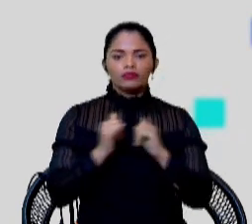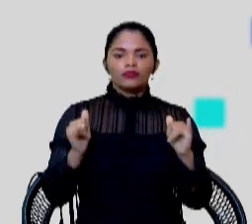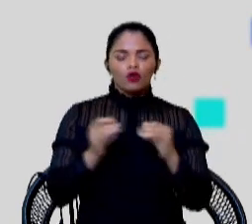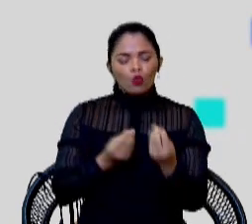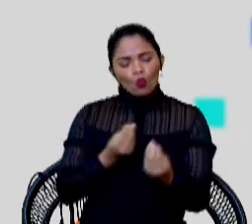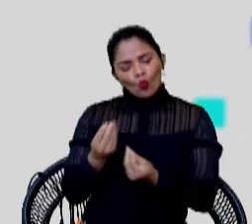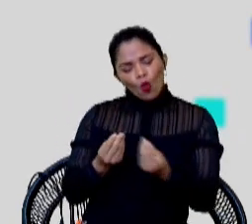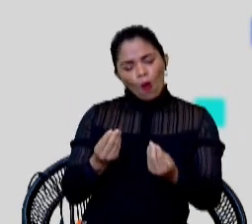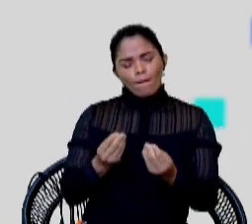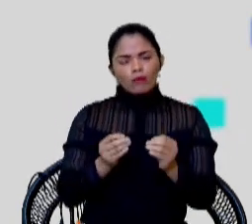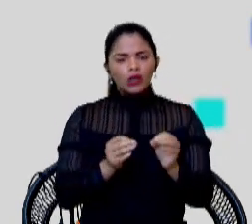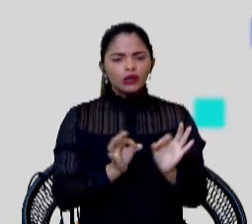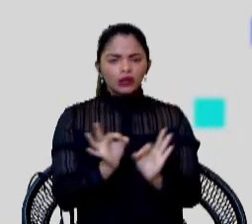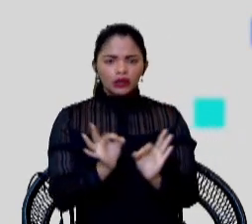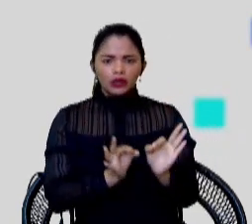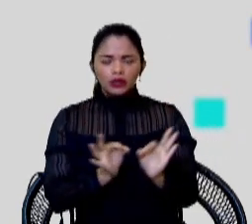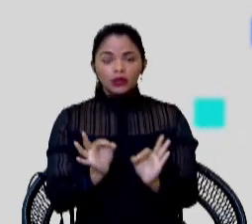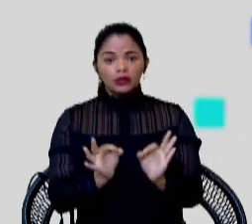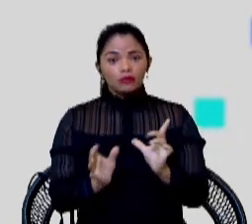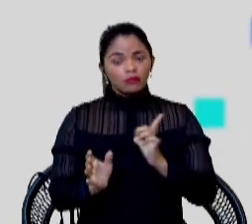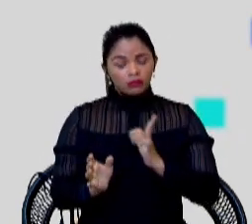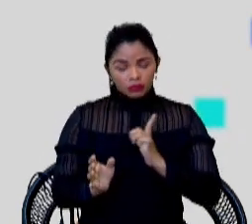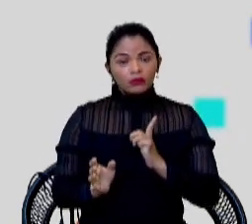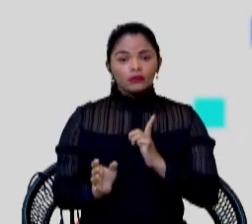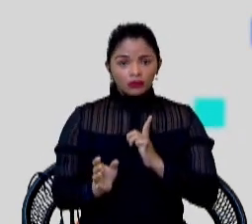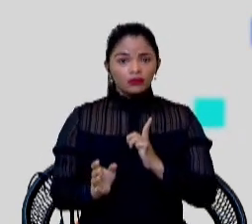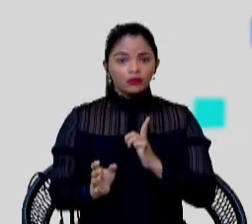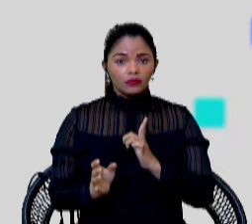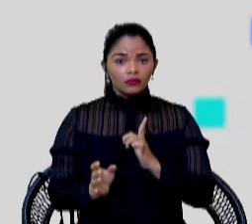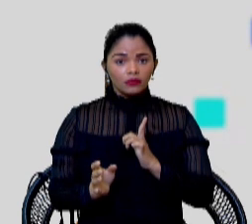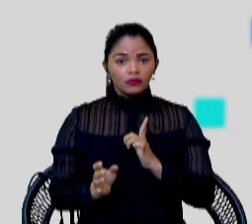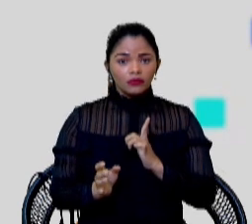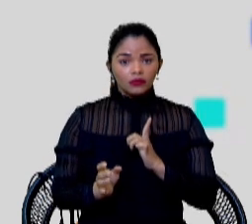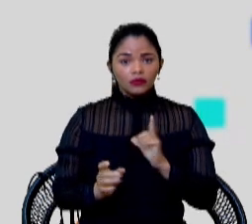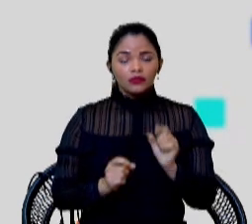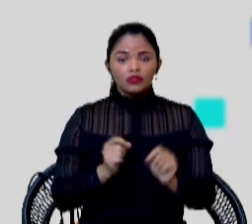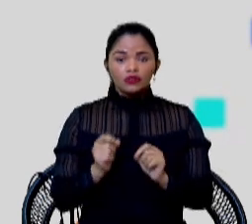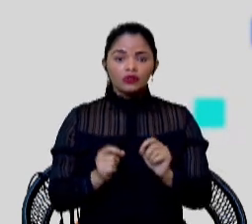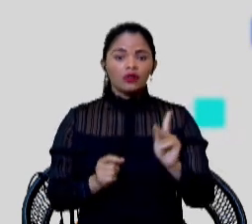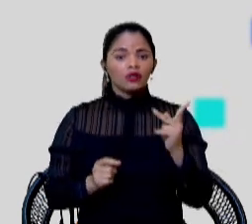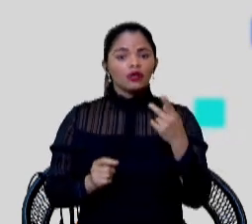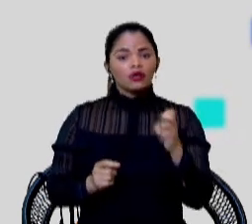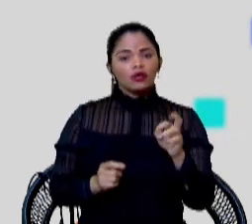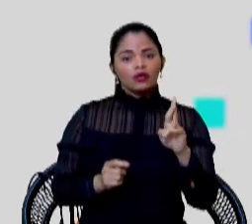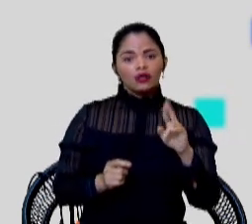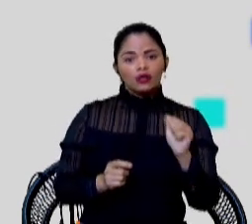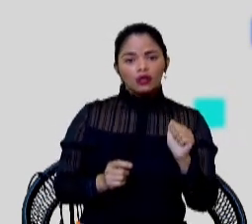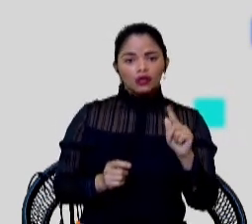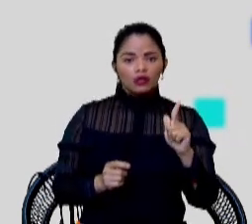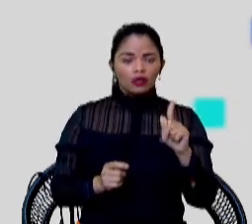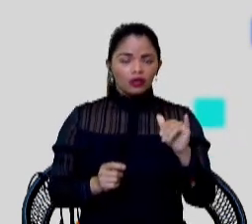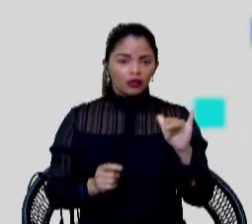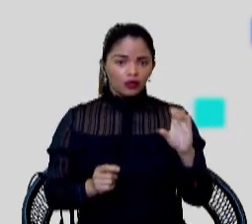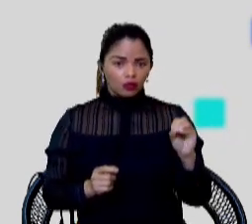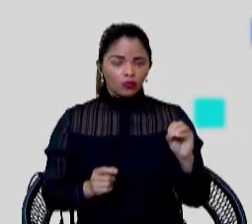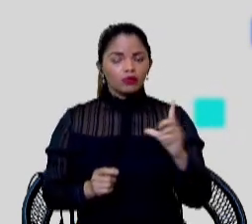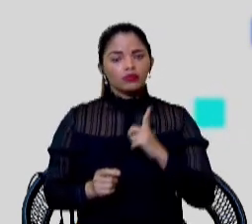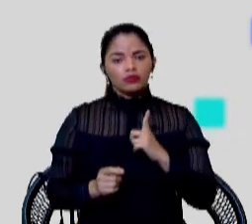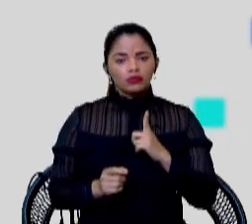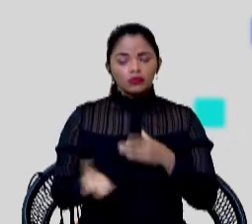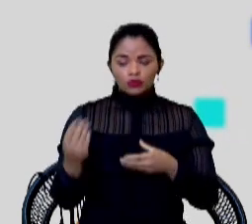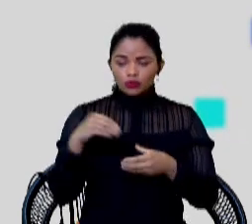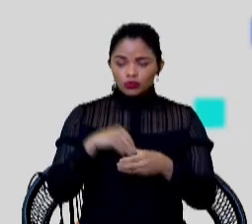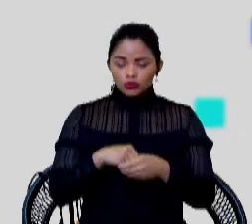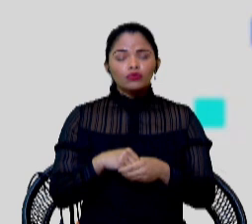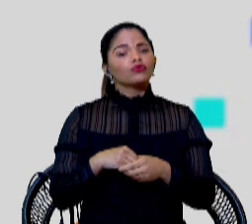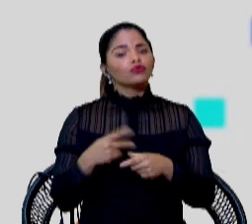campanhas dentro do gerenciador elas acontecem? A gente tem um formato que a gente chama de hierárquico aqui, né? Então, imaginem que é um dentro do